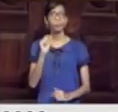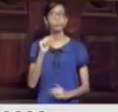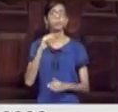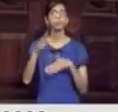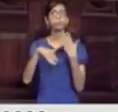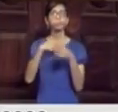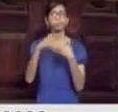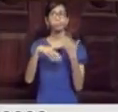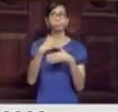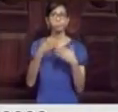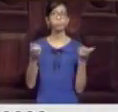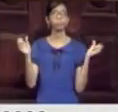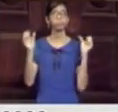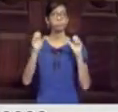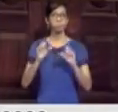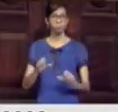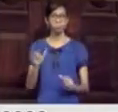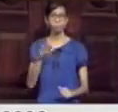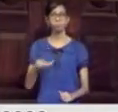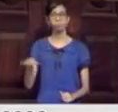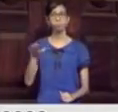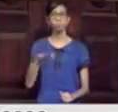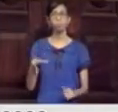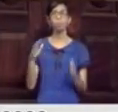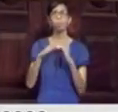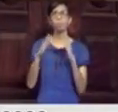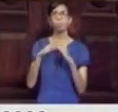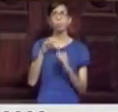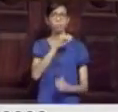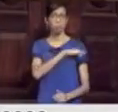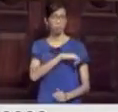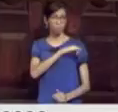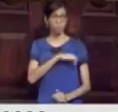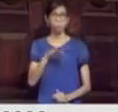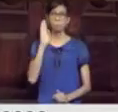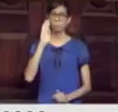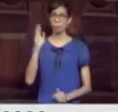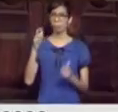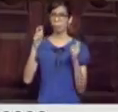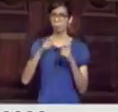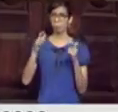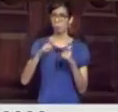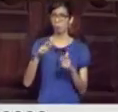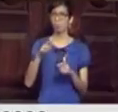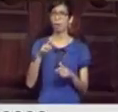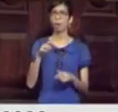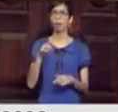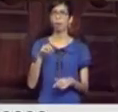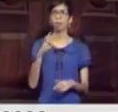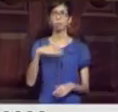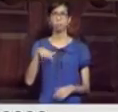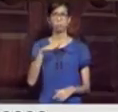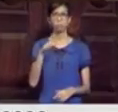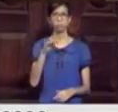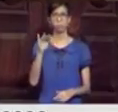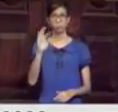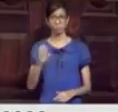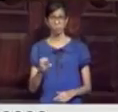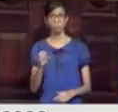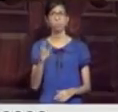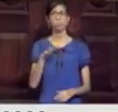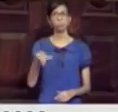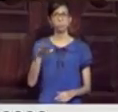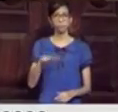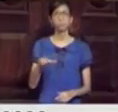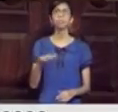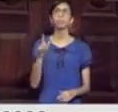as tensões sociais na região metropolitana, principalmente na Baixada Fluminense e no leste metropolitano. Era isso que eu